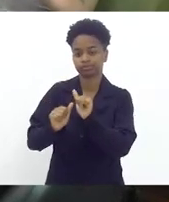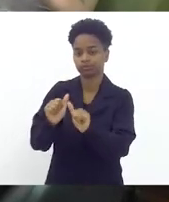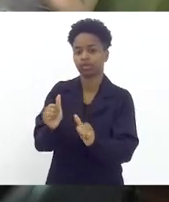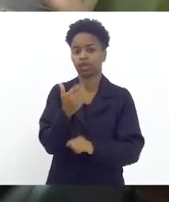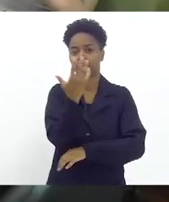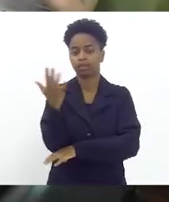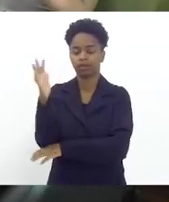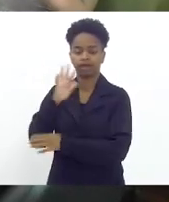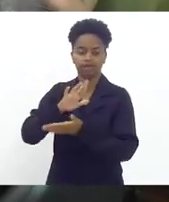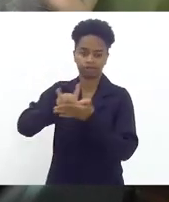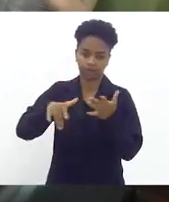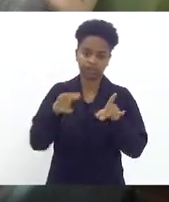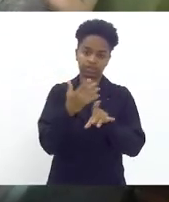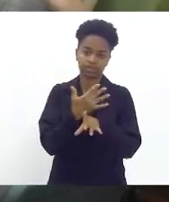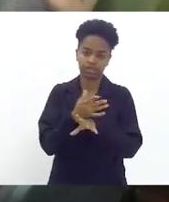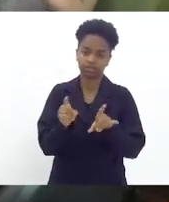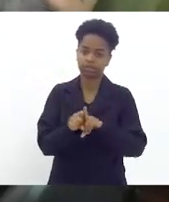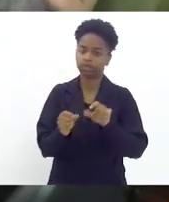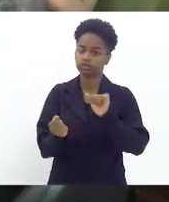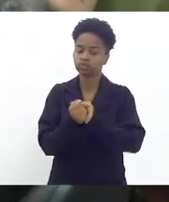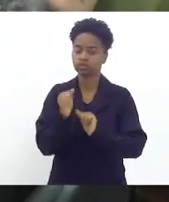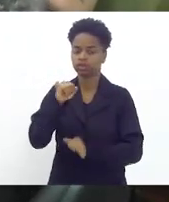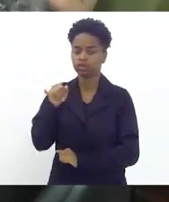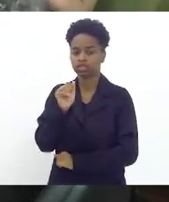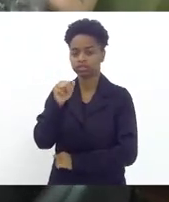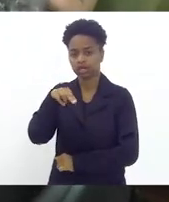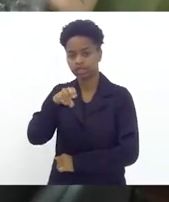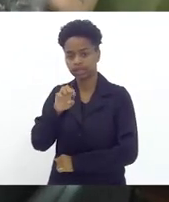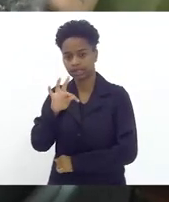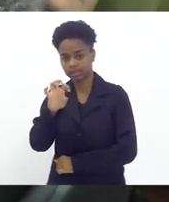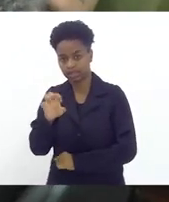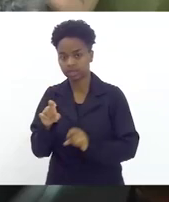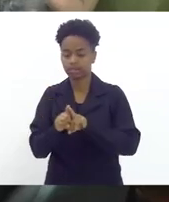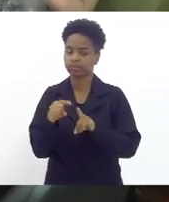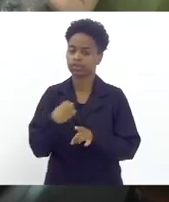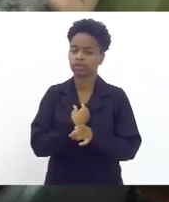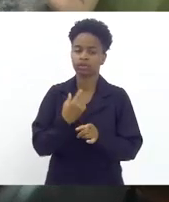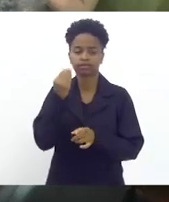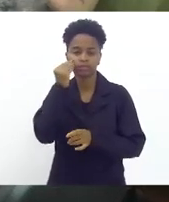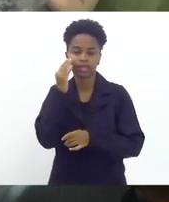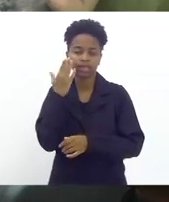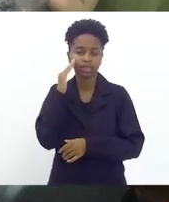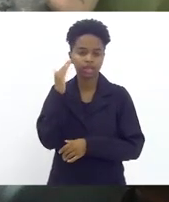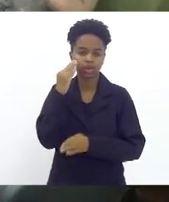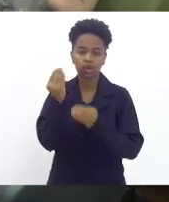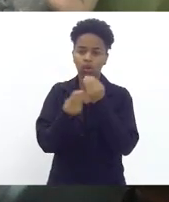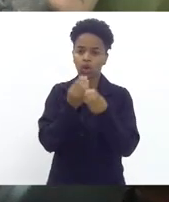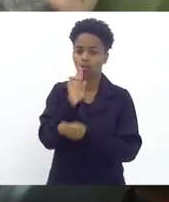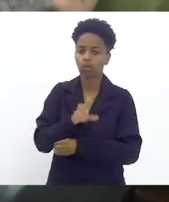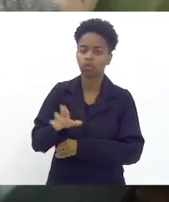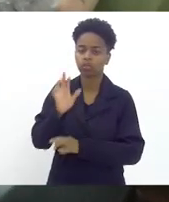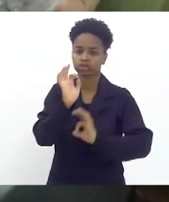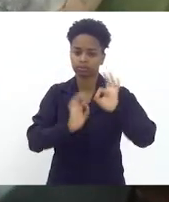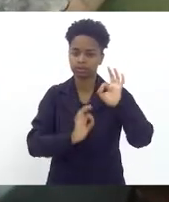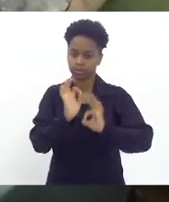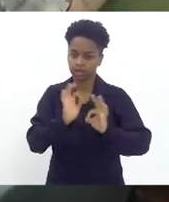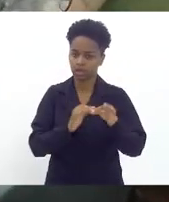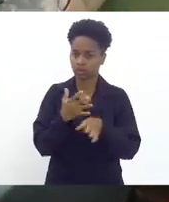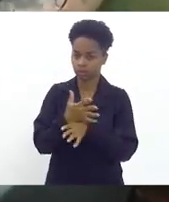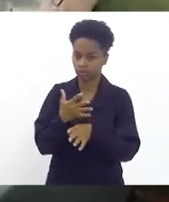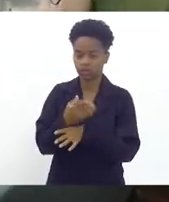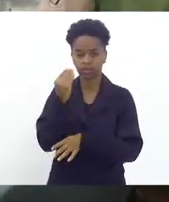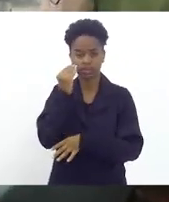municípios junto com a Janete e a gente também vai ver como usar isso né esses planos municipais para